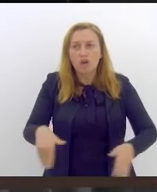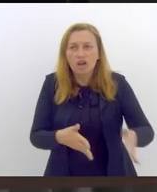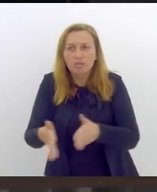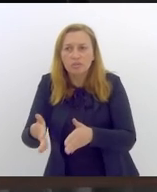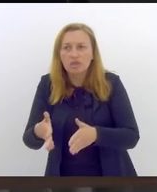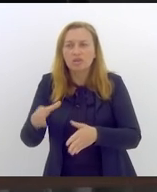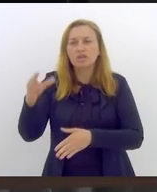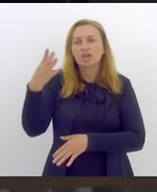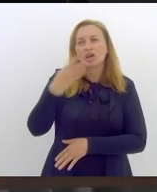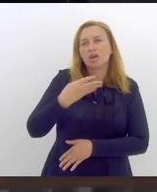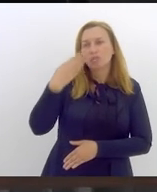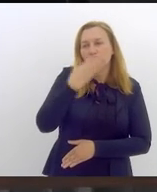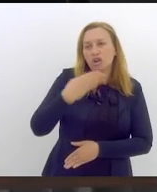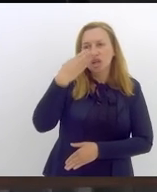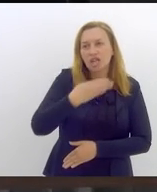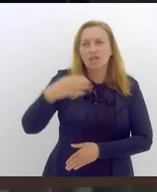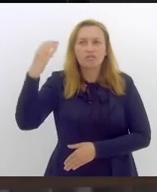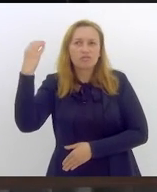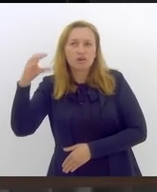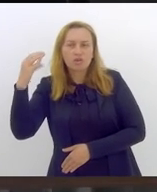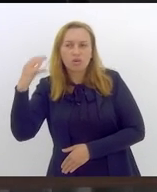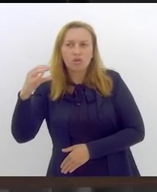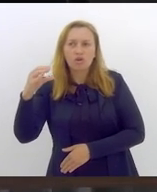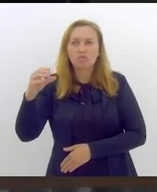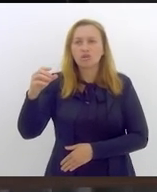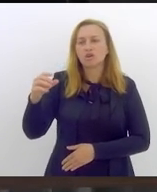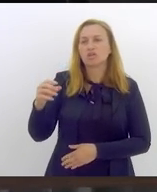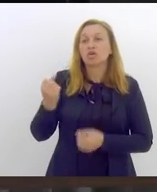tomando a Colômbia o Chile Argentina